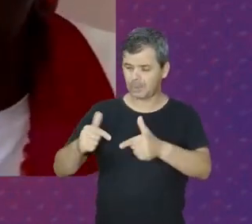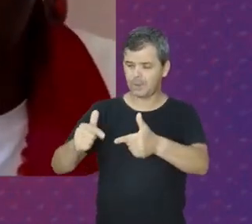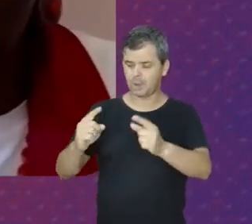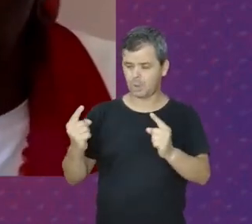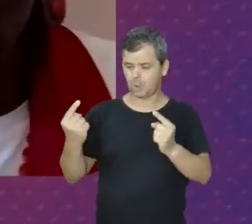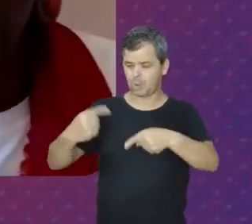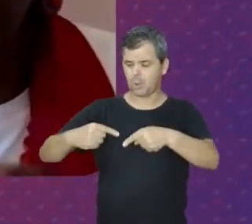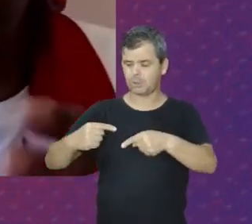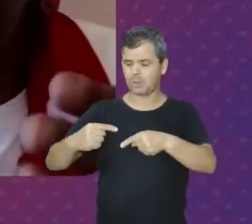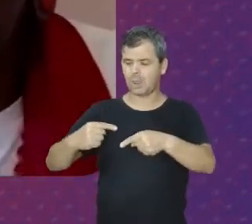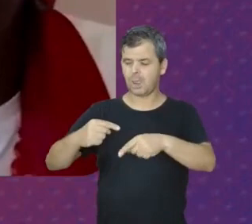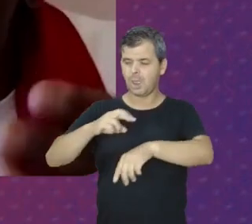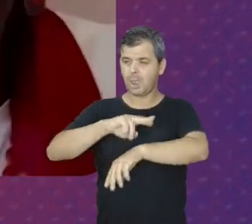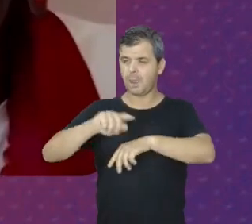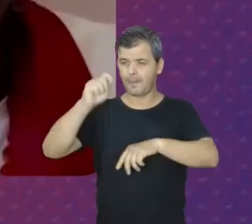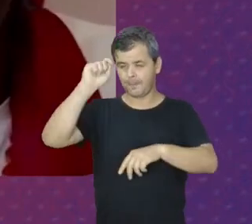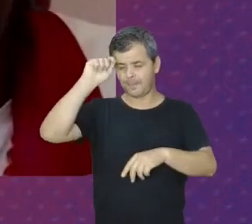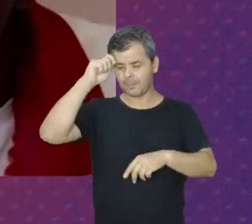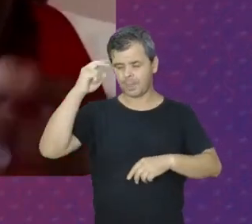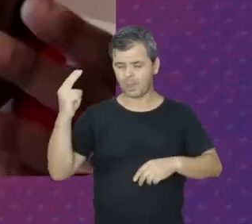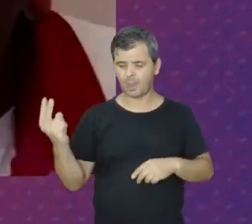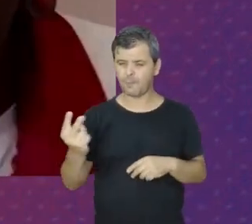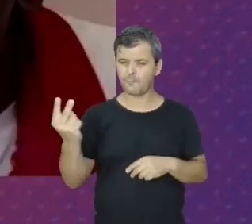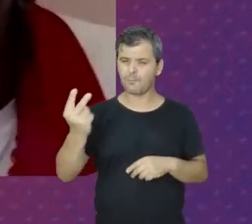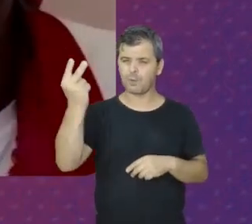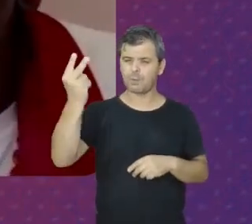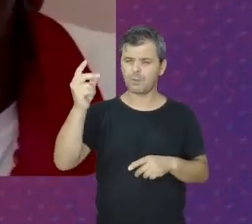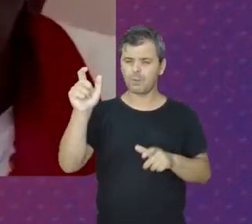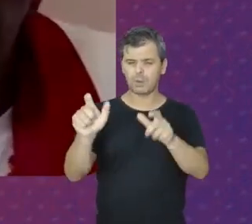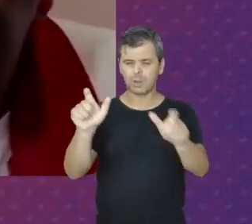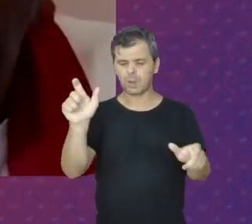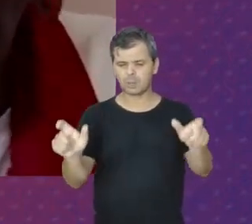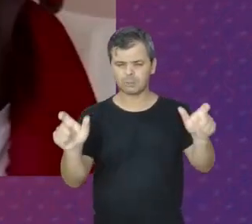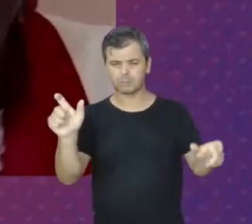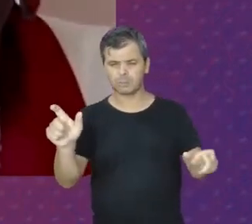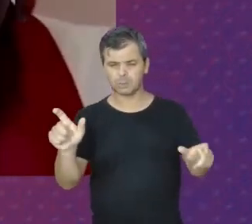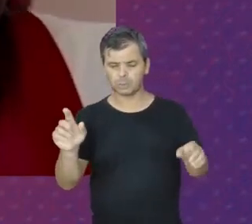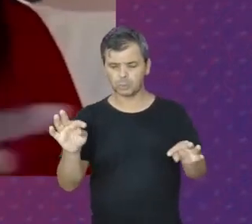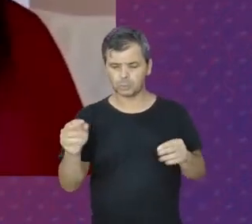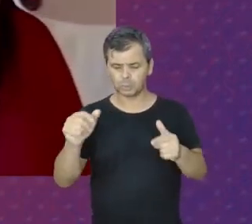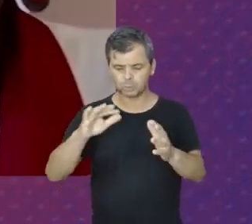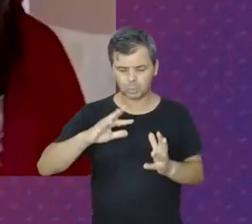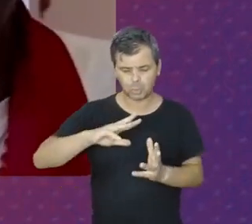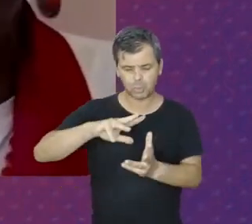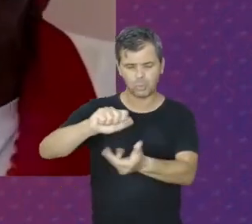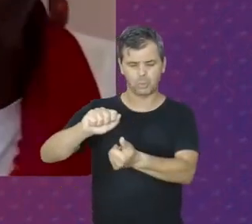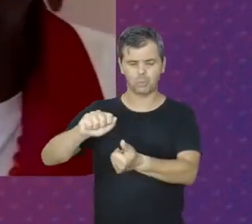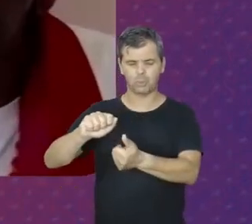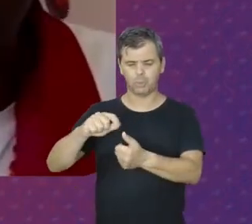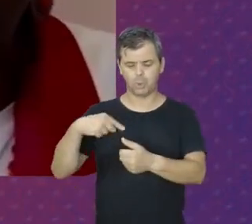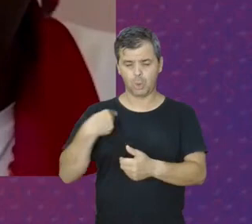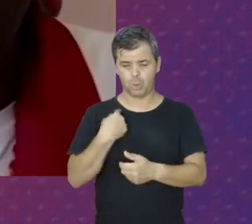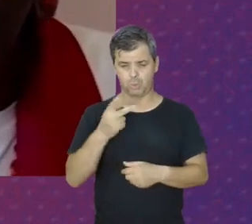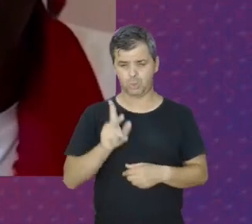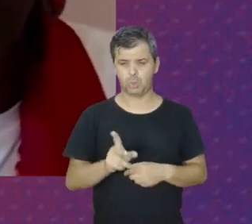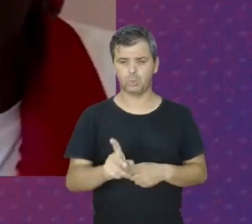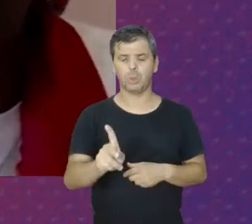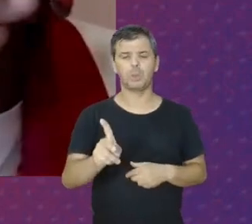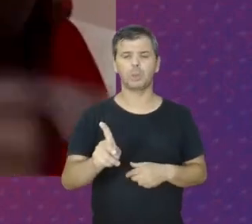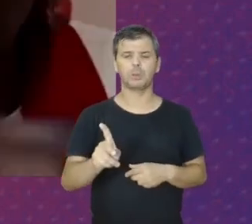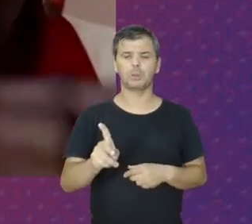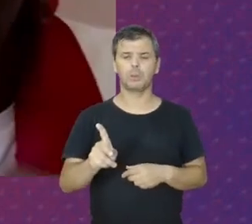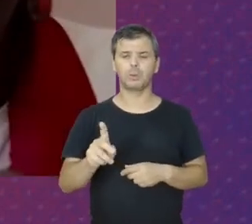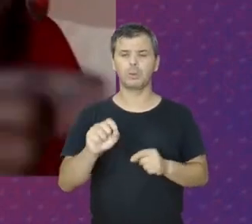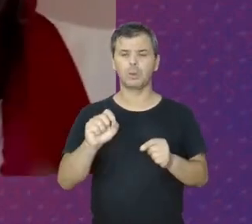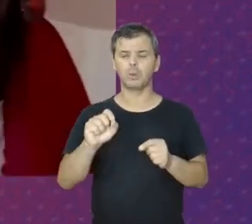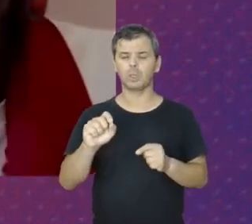contra o racismo e por valorizar cada ser humano no mundo. Nós precisamos continuar o